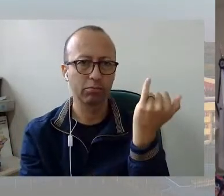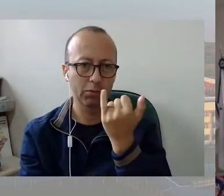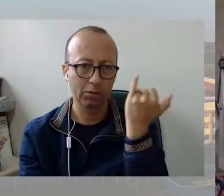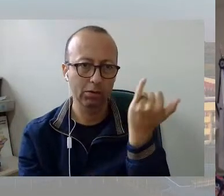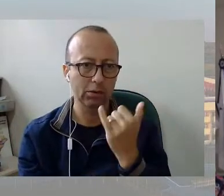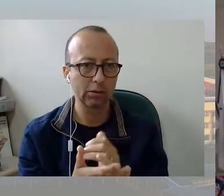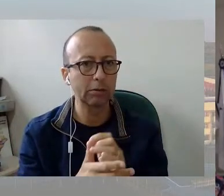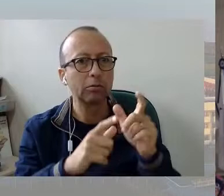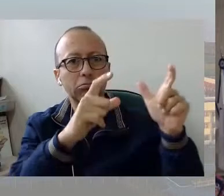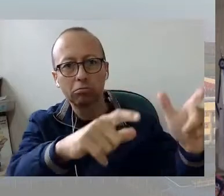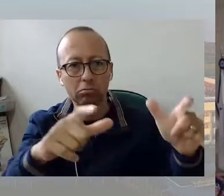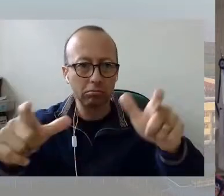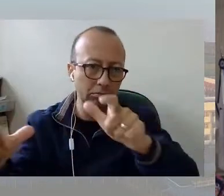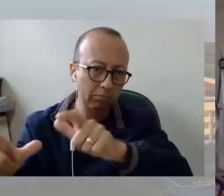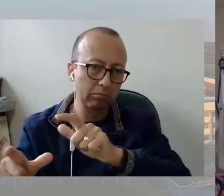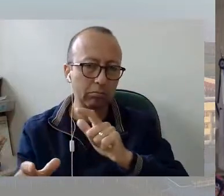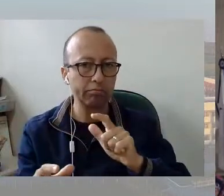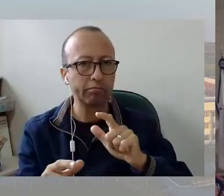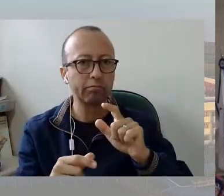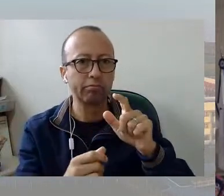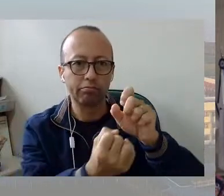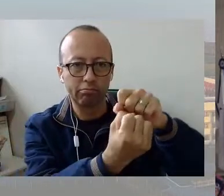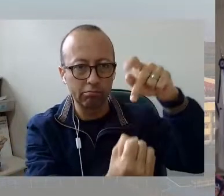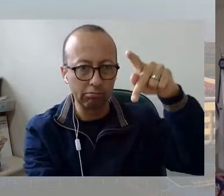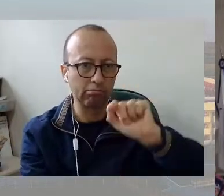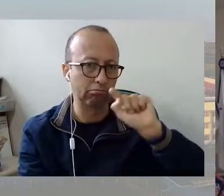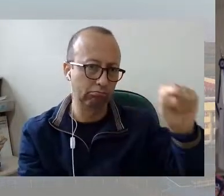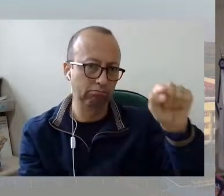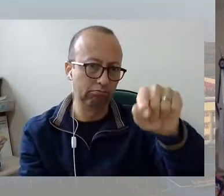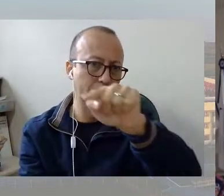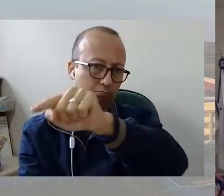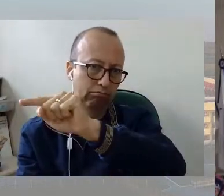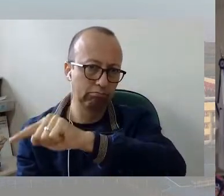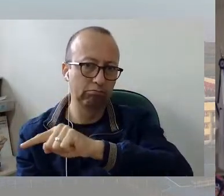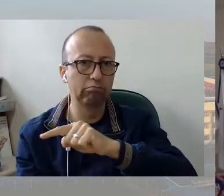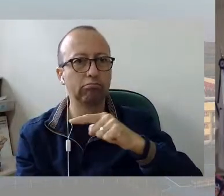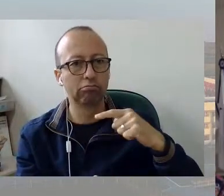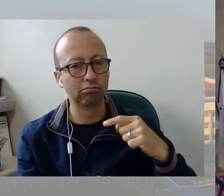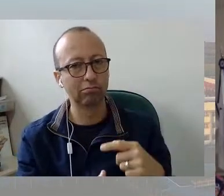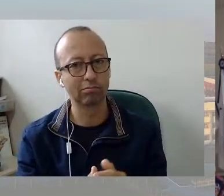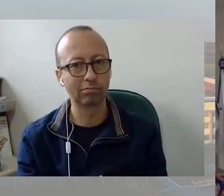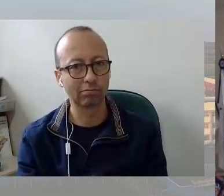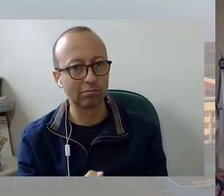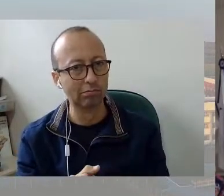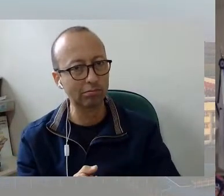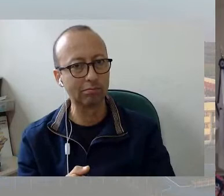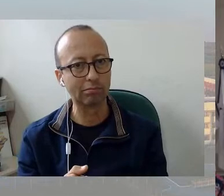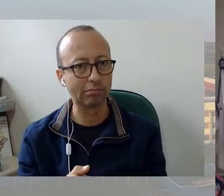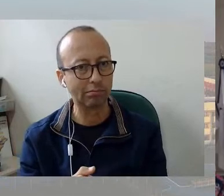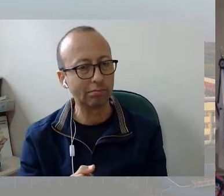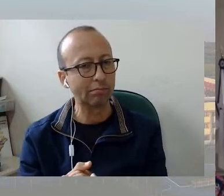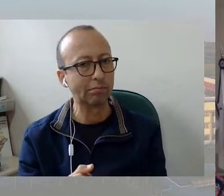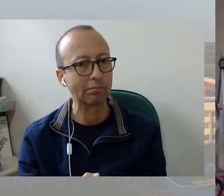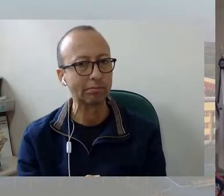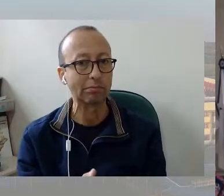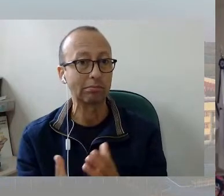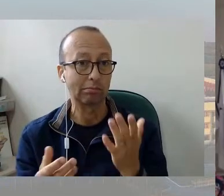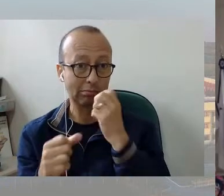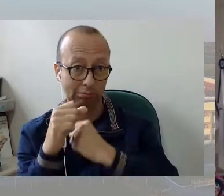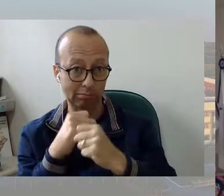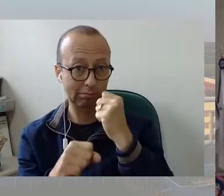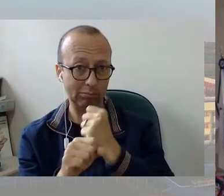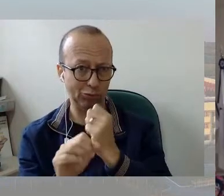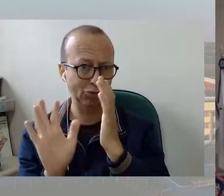também o evento circular nos demais campi, e às vezes falta, né, como está sobrando voluntário, a gente fez o ano passado, não